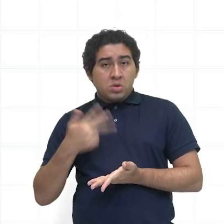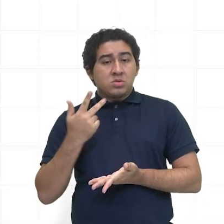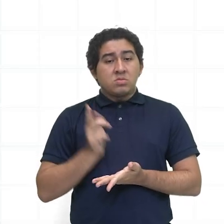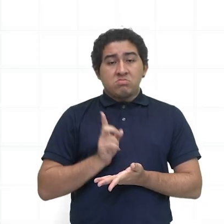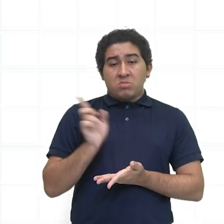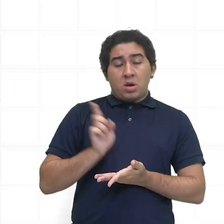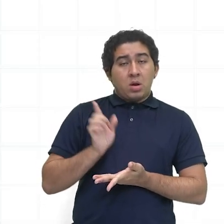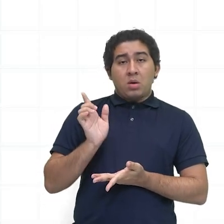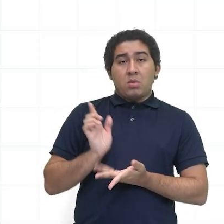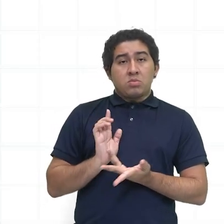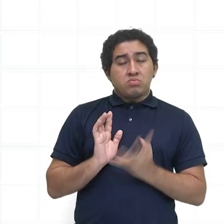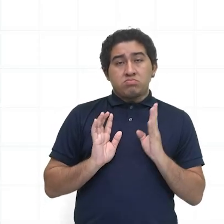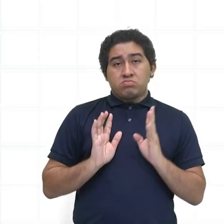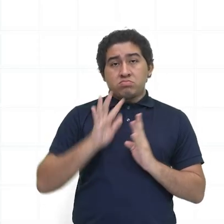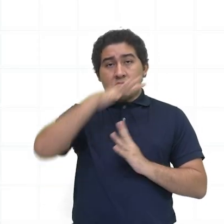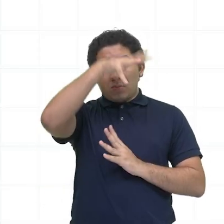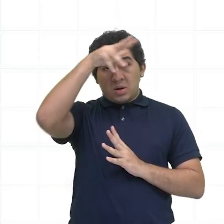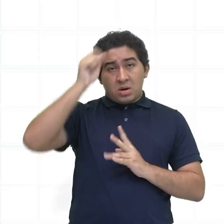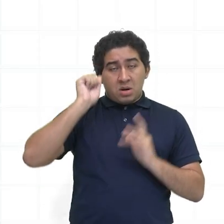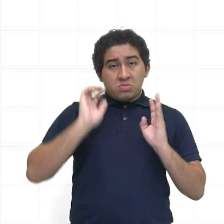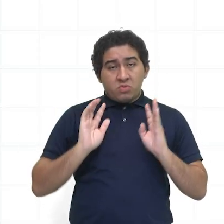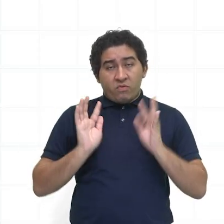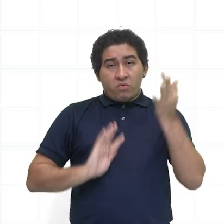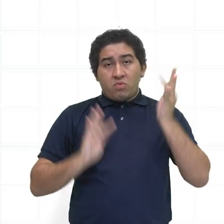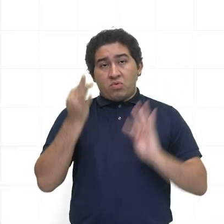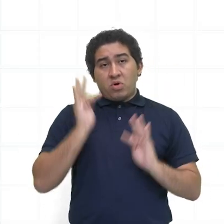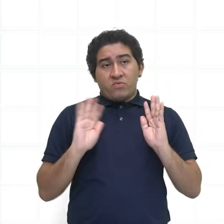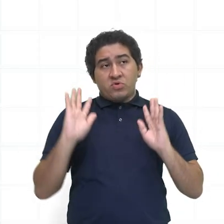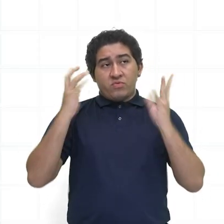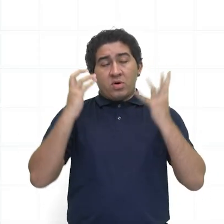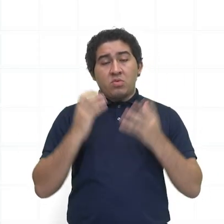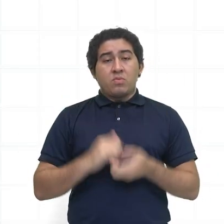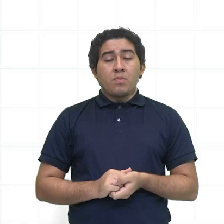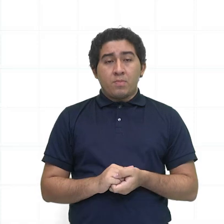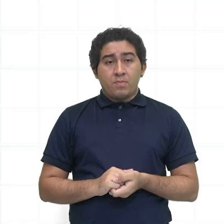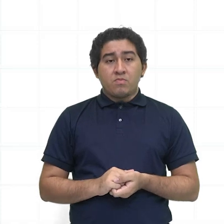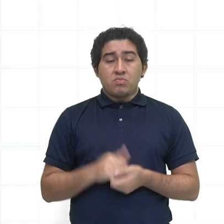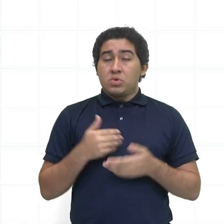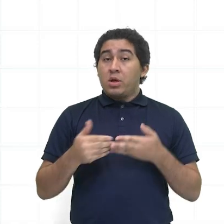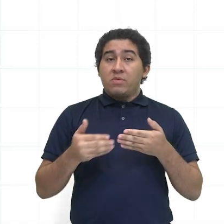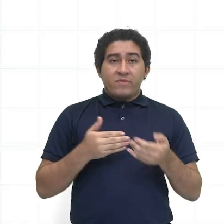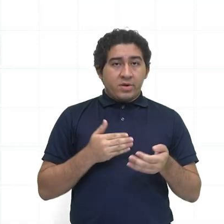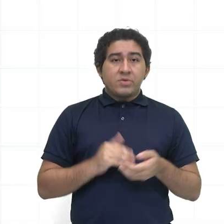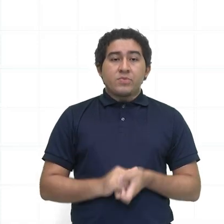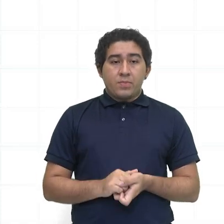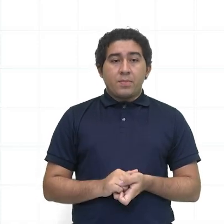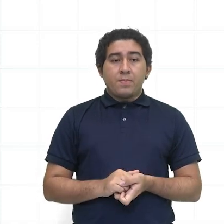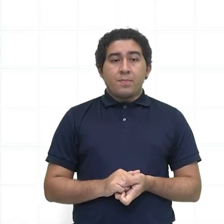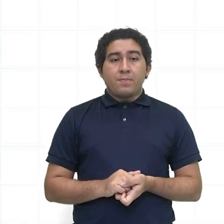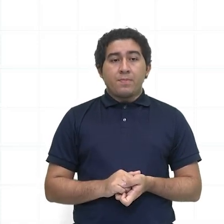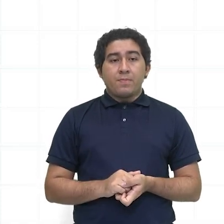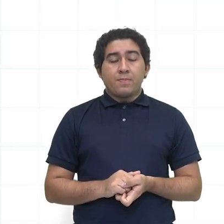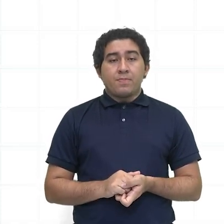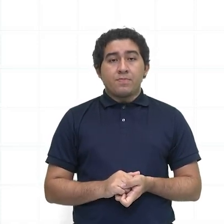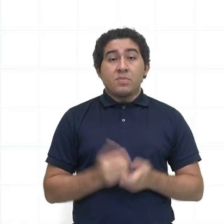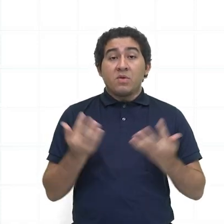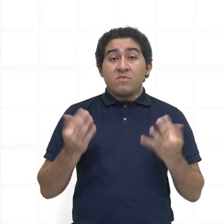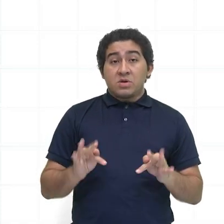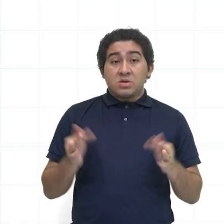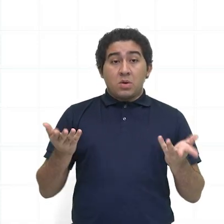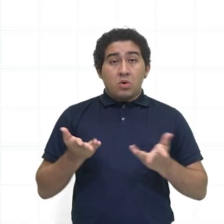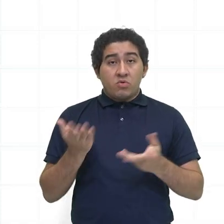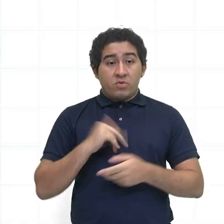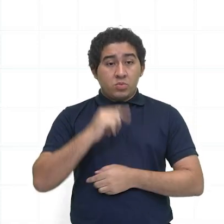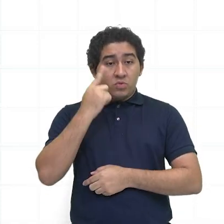Folk Festival. Eu dancei, ou eu toquei. Tanto faz. Bom, para nós finalizarmos, vamos